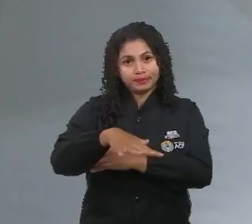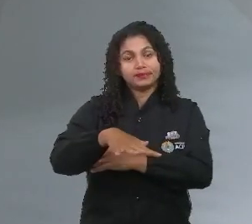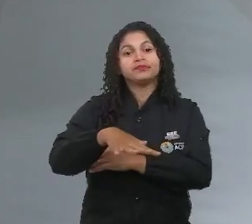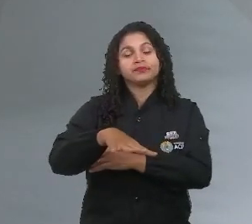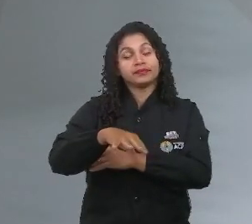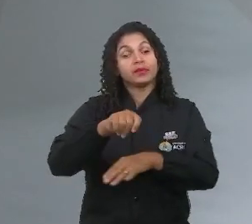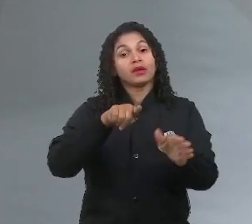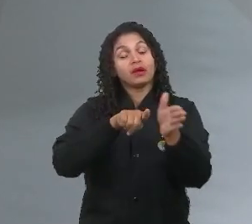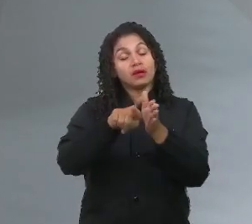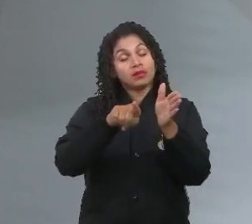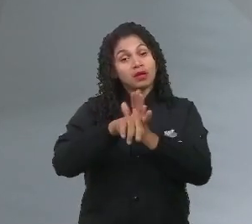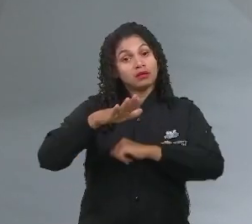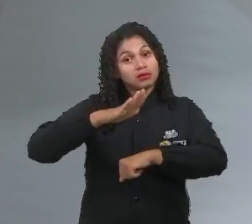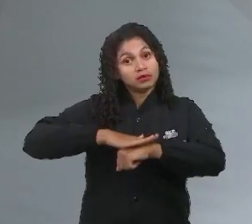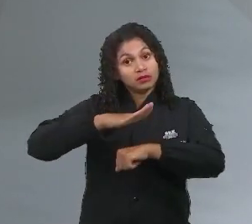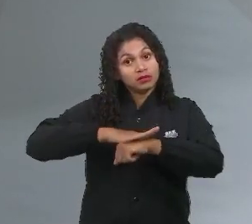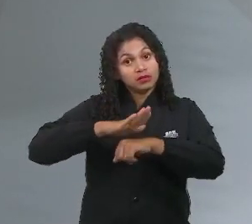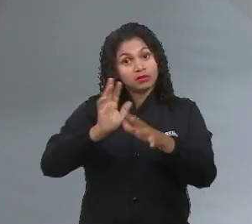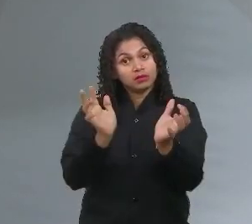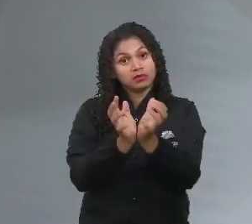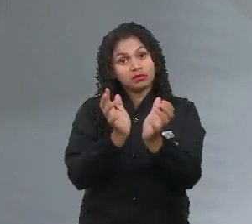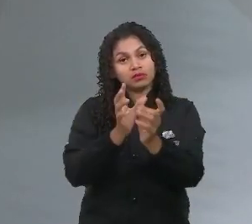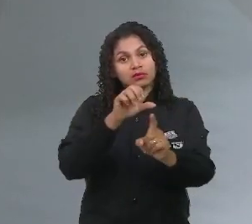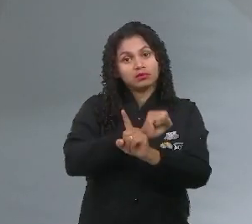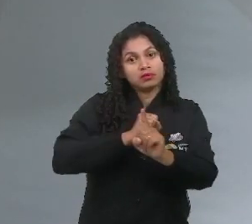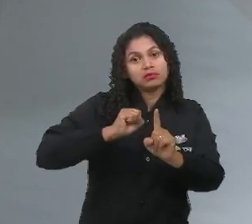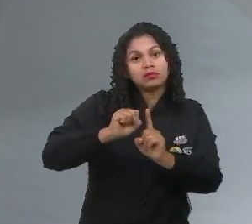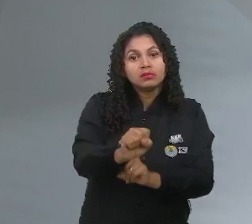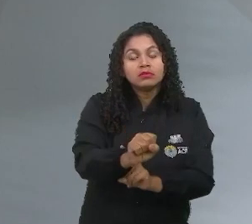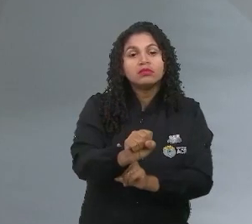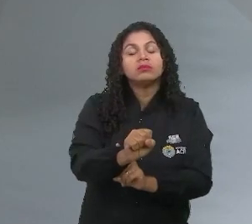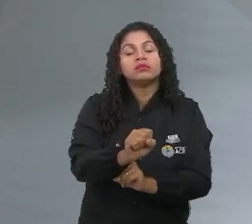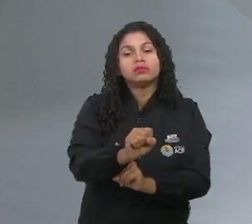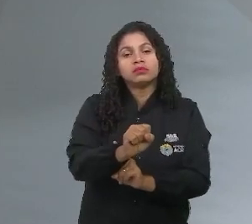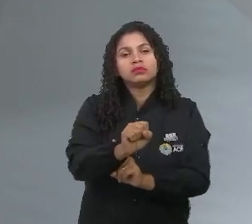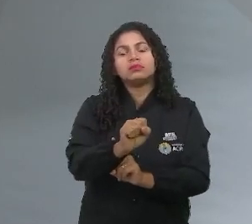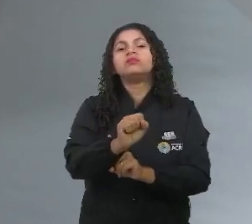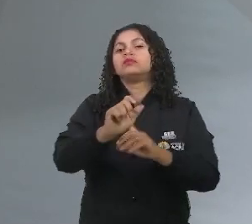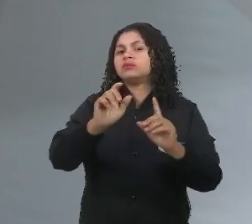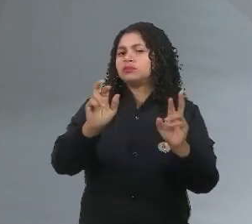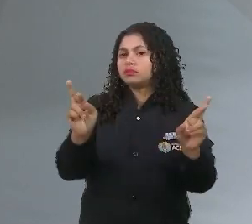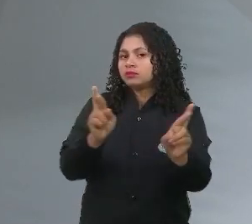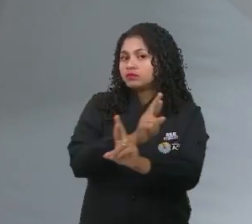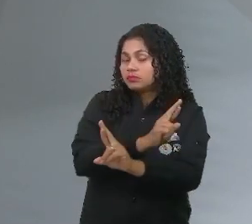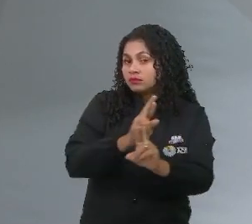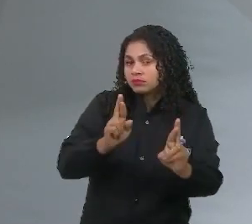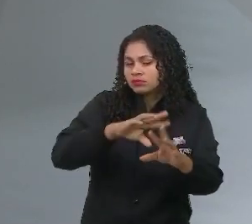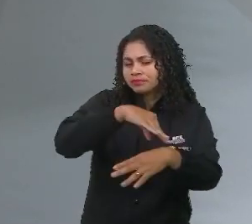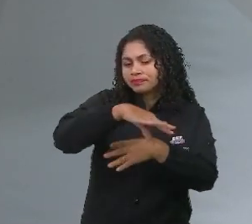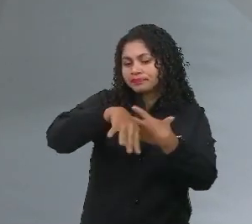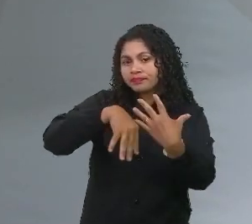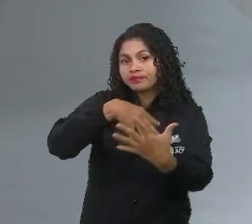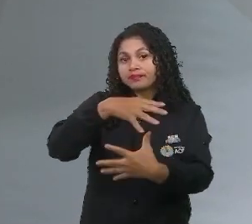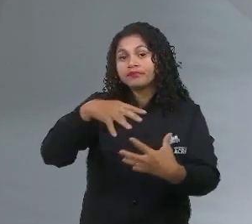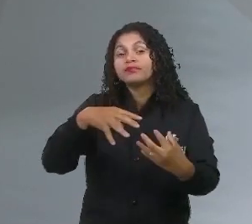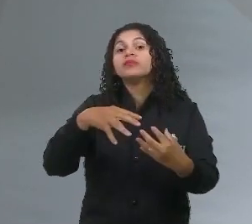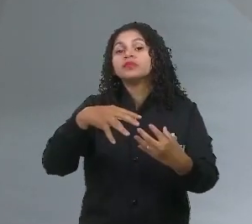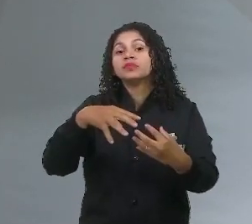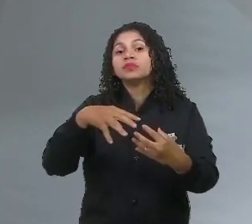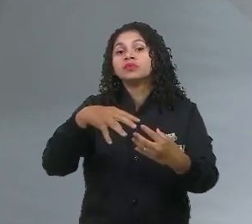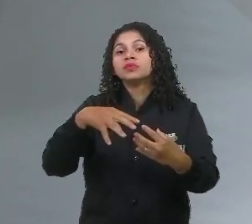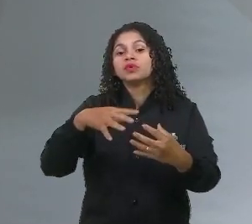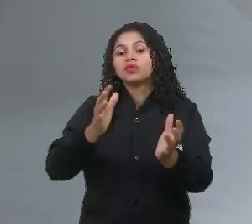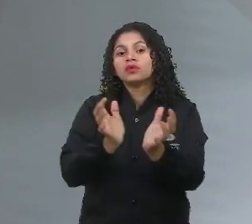a respeito dos movimentos sociais. Então, estar envolvido em um movimento social não é somente uma